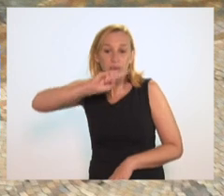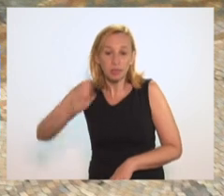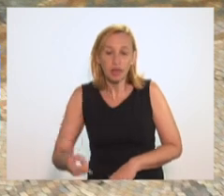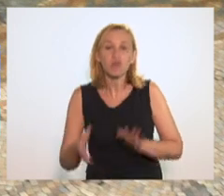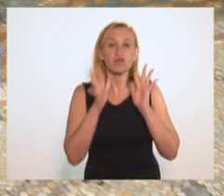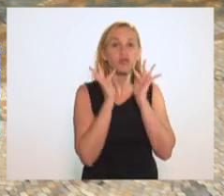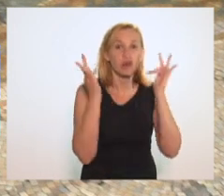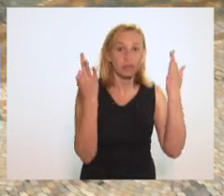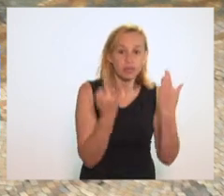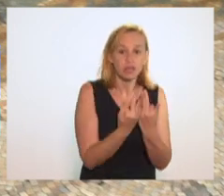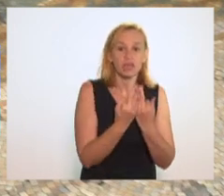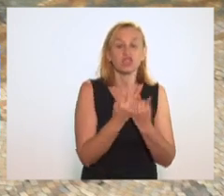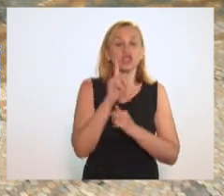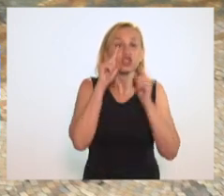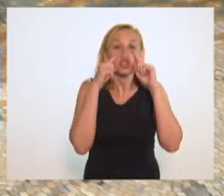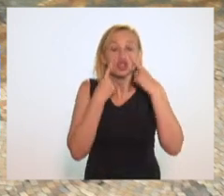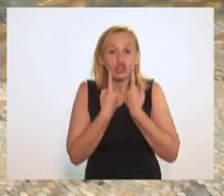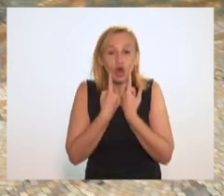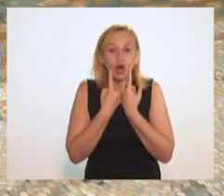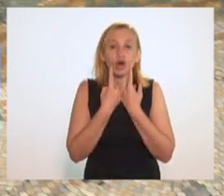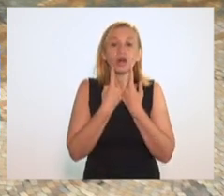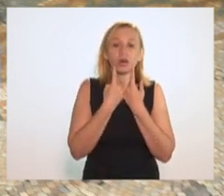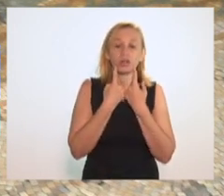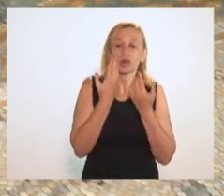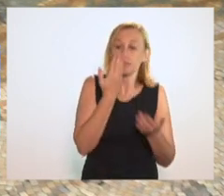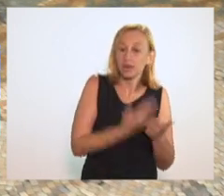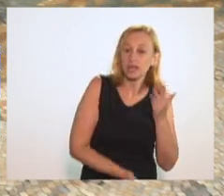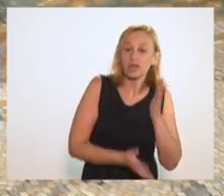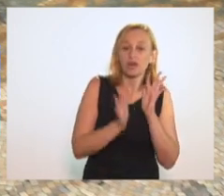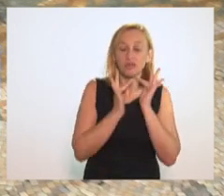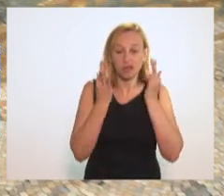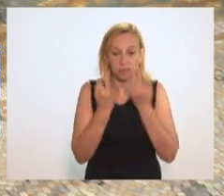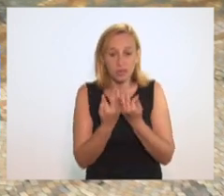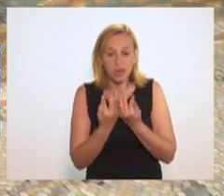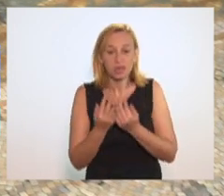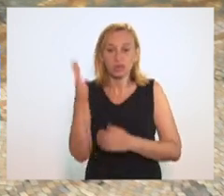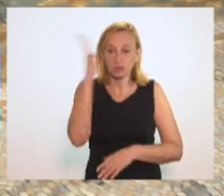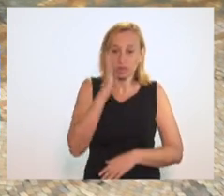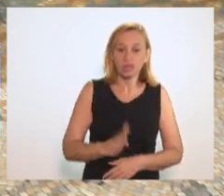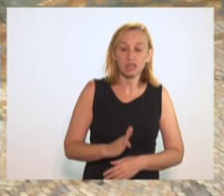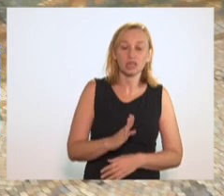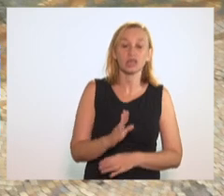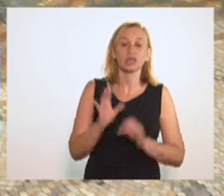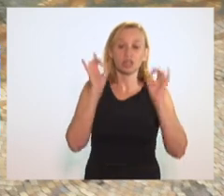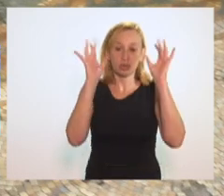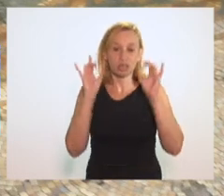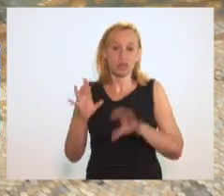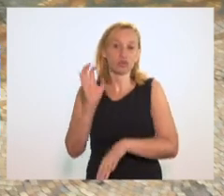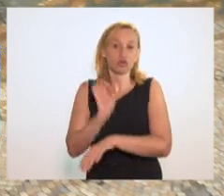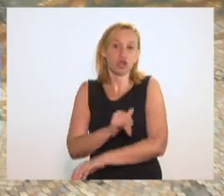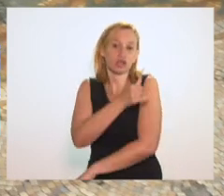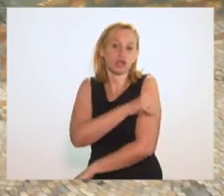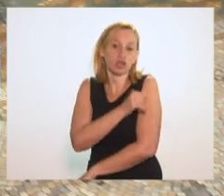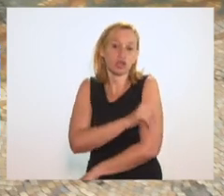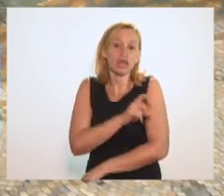que choram pelos seus entes queridos no Brasil e aqui, especial, no Estado do Rio de Janeiro, são cerca de 35